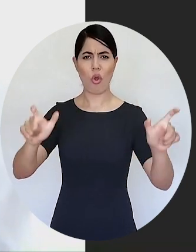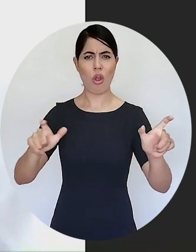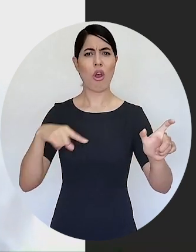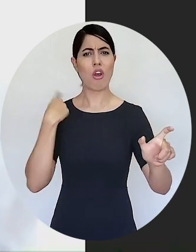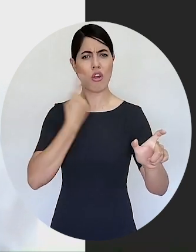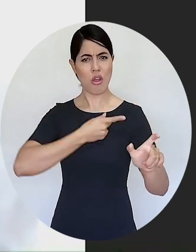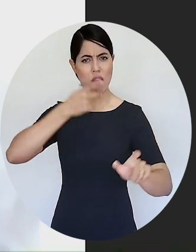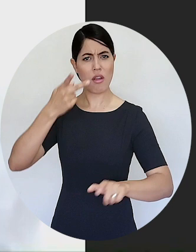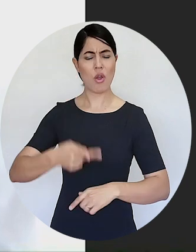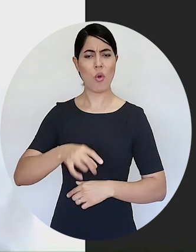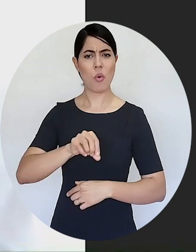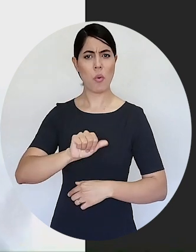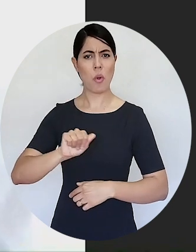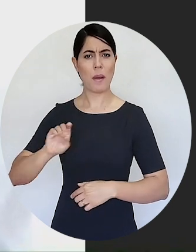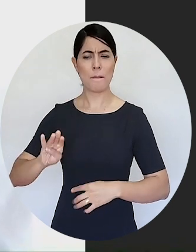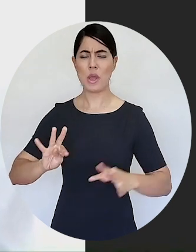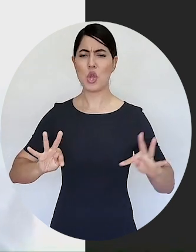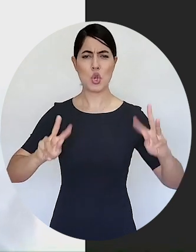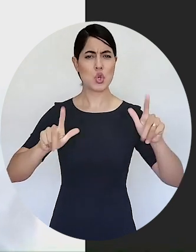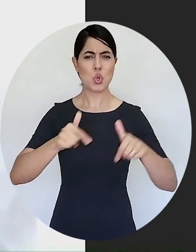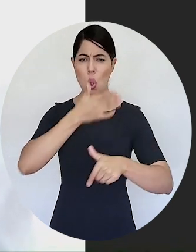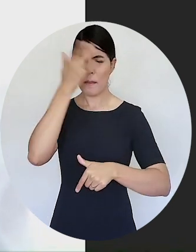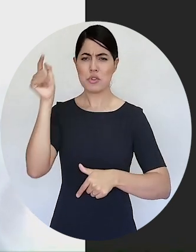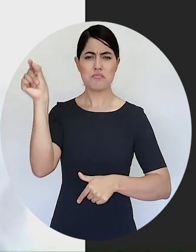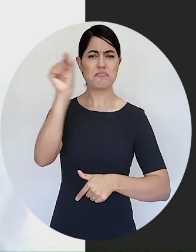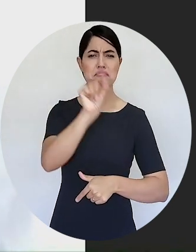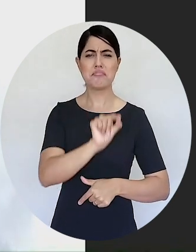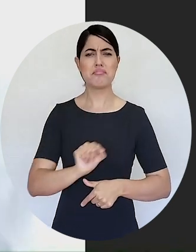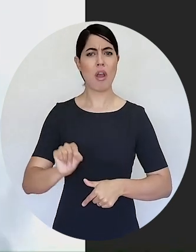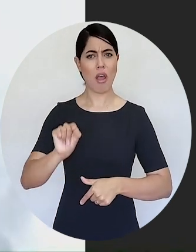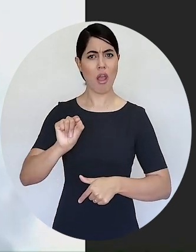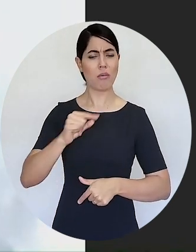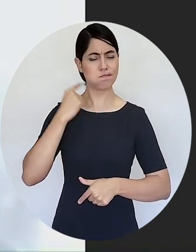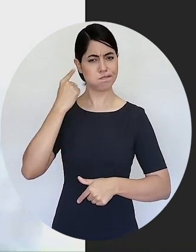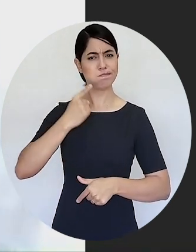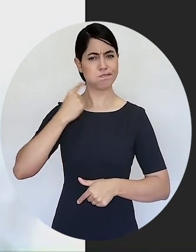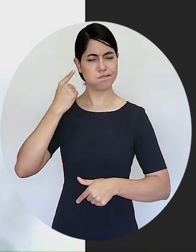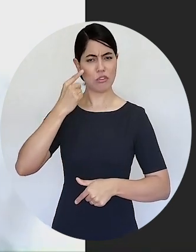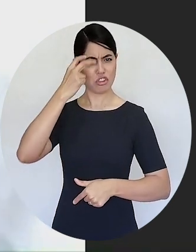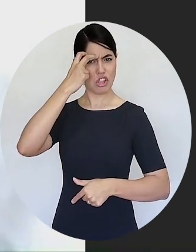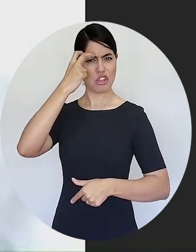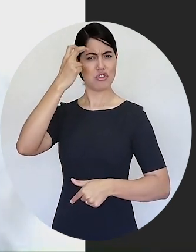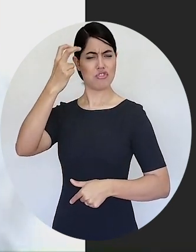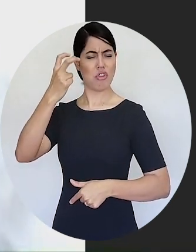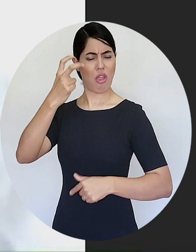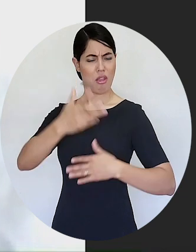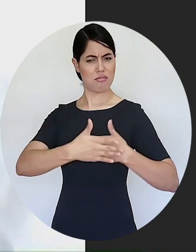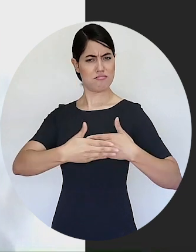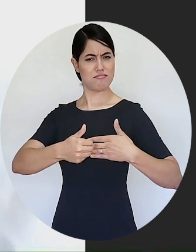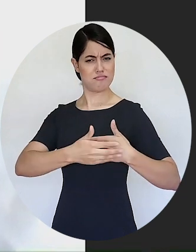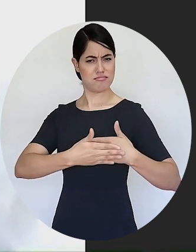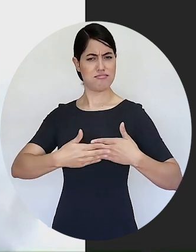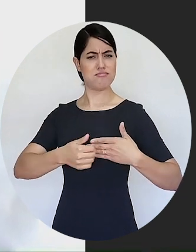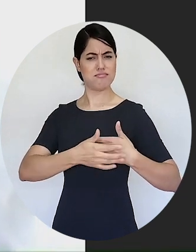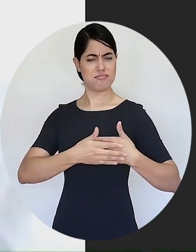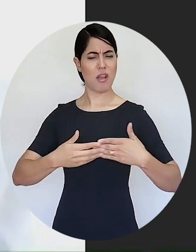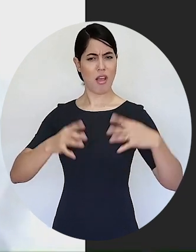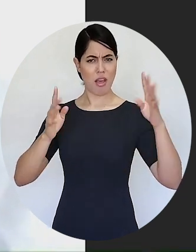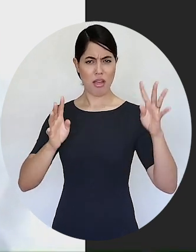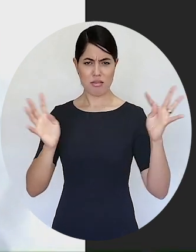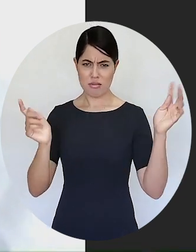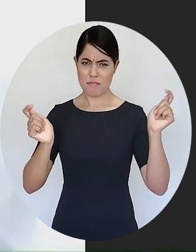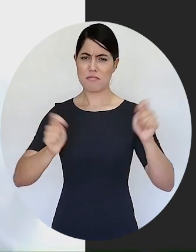sistema OAB, orgulho de todo advogado, né, por sua inteligência, por sua gentileza, por sua